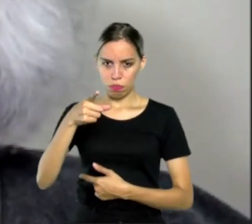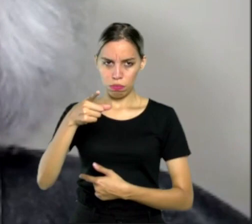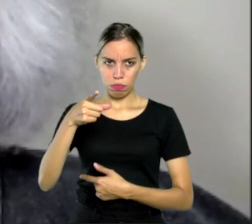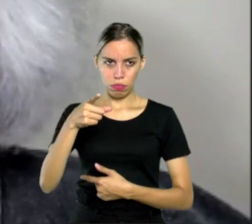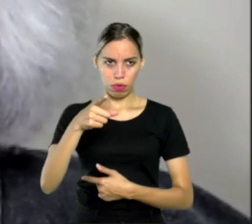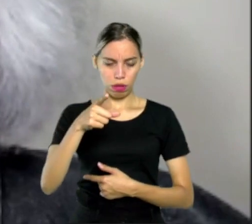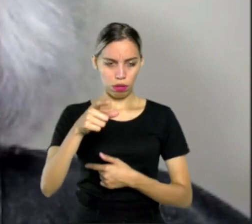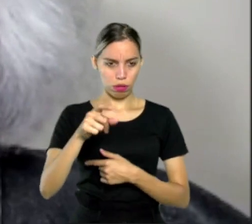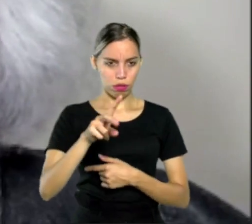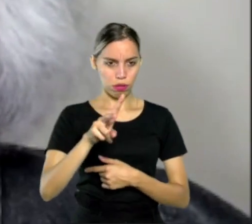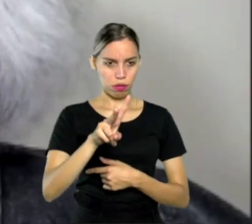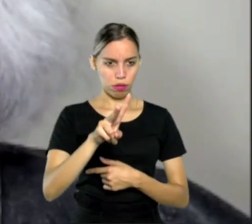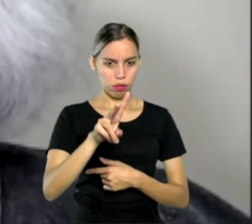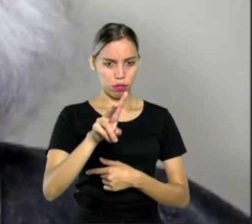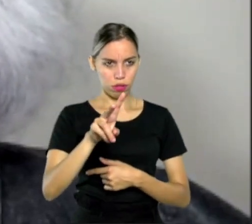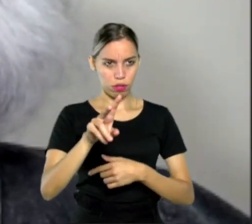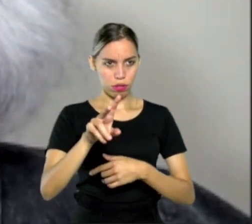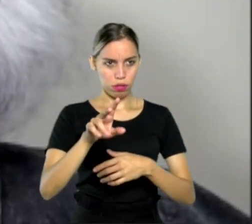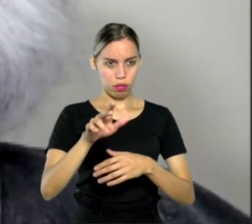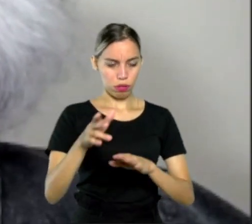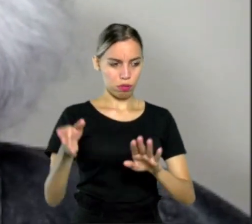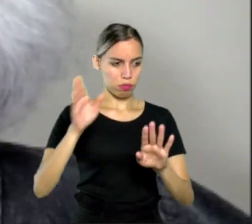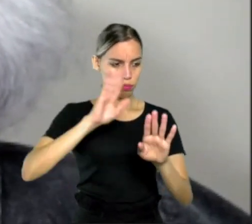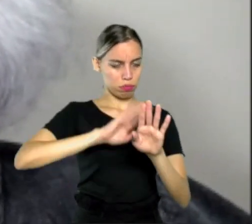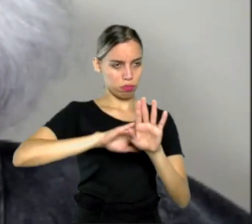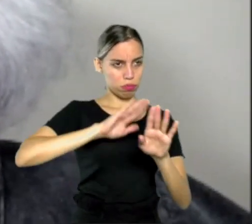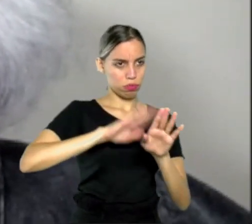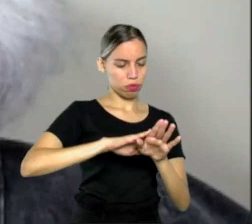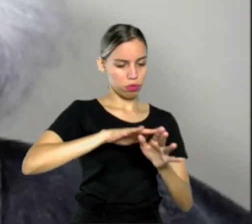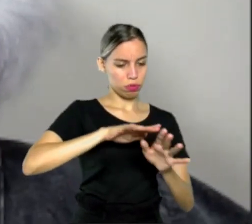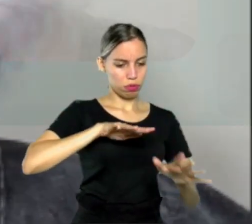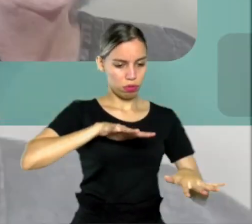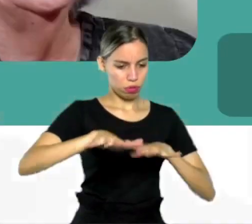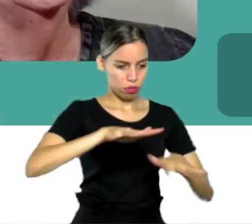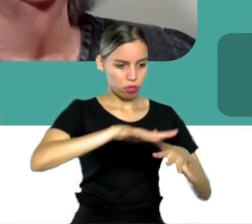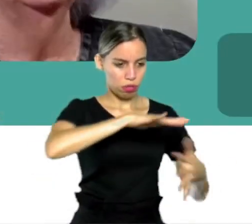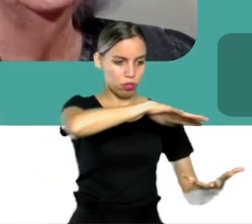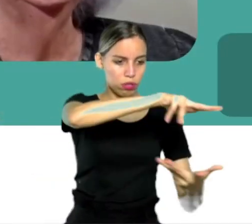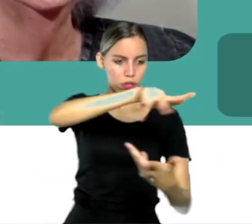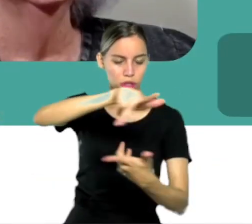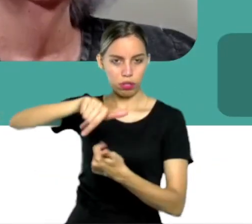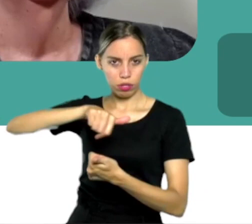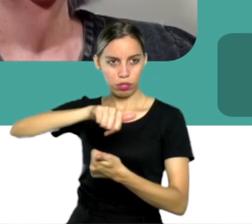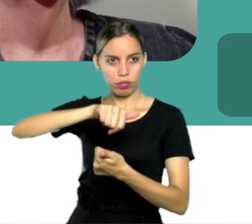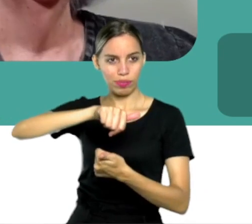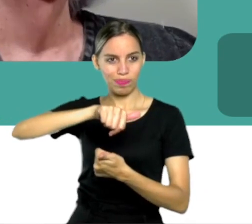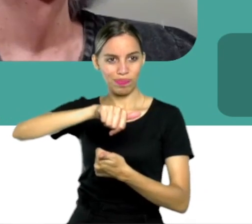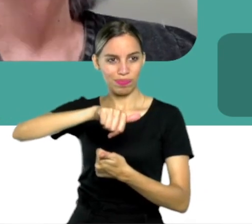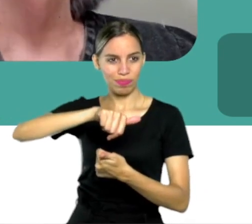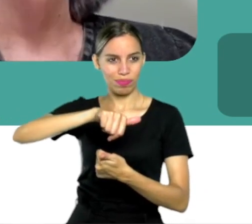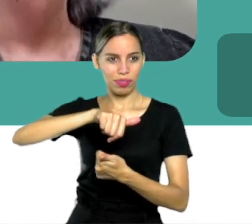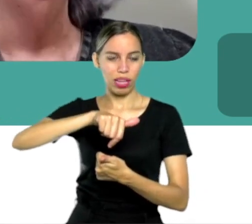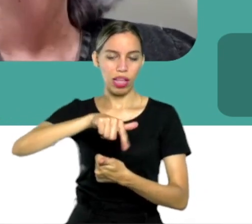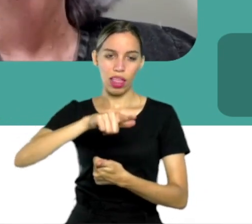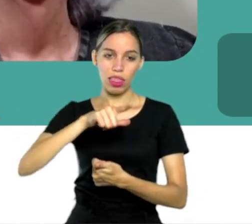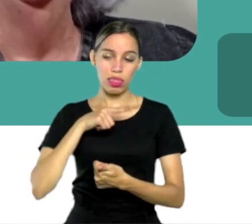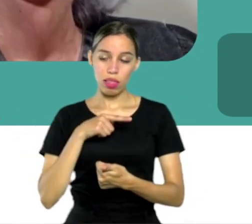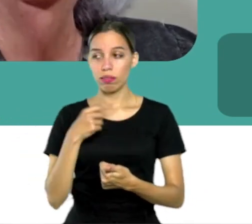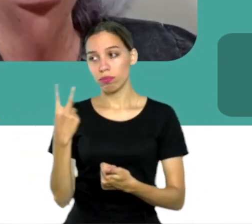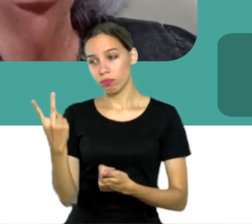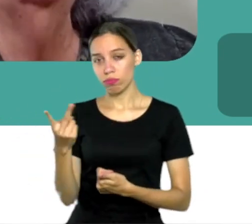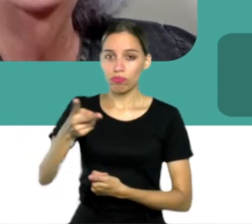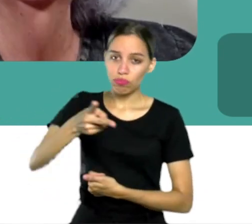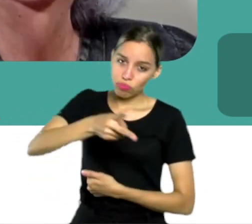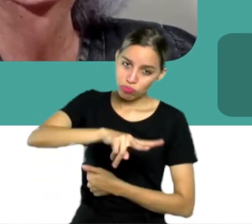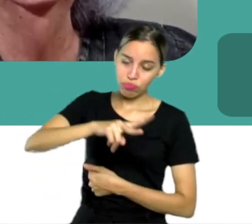A mão que governa o verso balança o mundo. Também tem essa versão, tem porque essa?